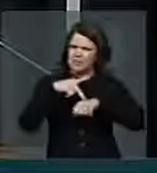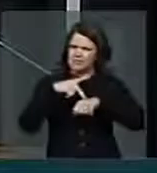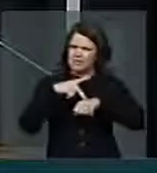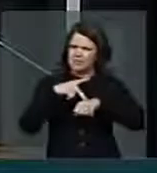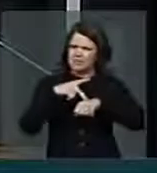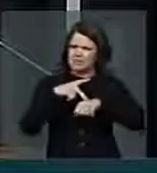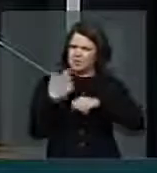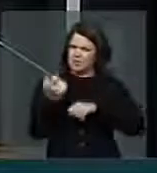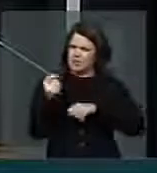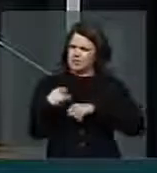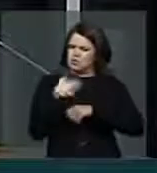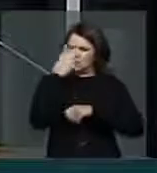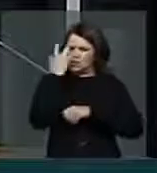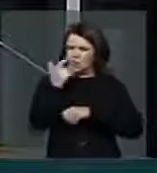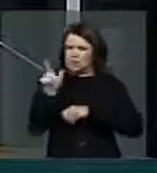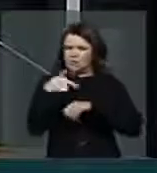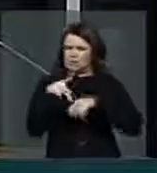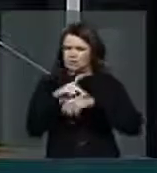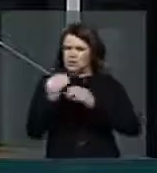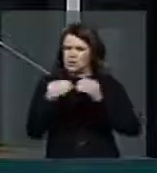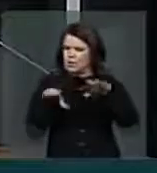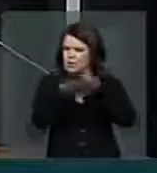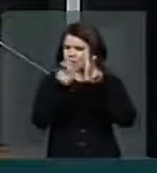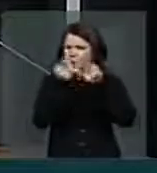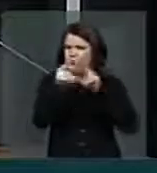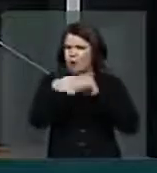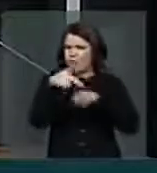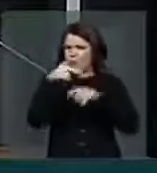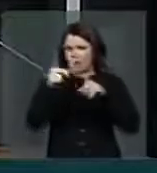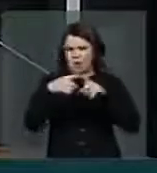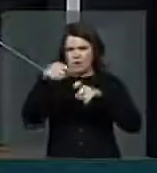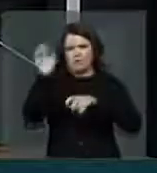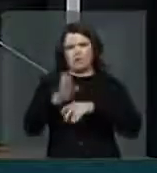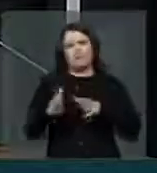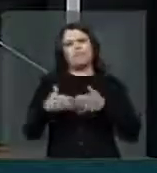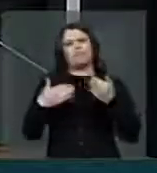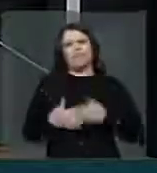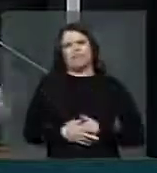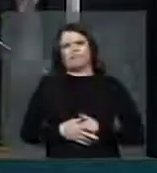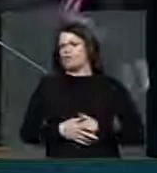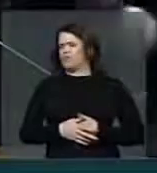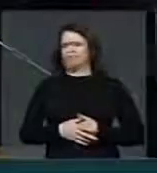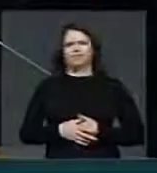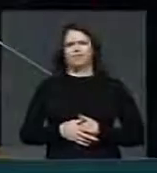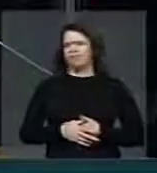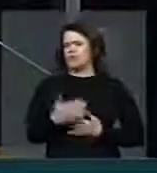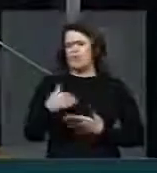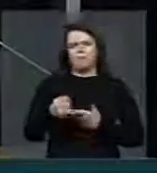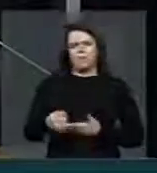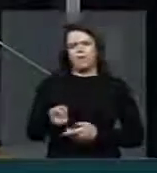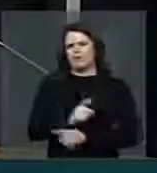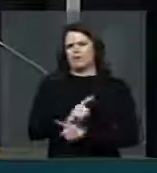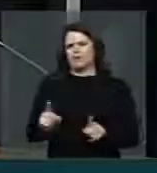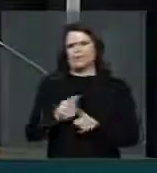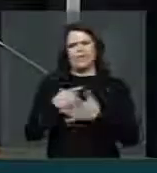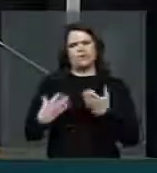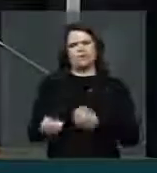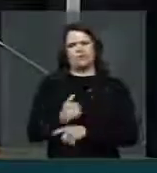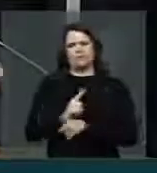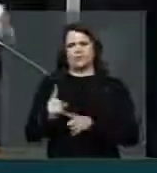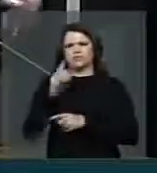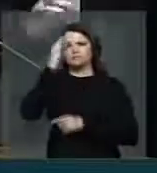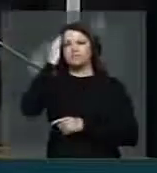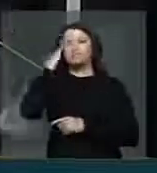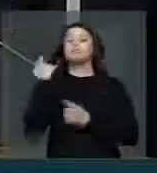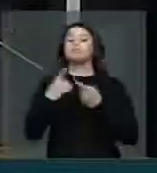20 mil reais para o médico estrangeiro e não dar as mesmas condições para o médico brasileiro, aí está incorreto, aí eu não apoio esta posição. Mas